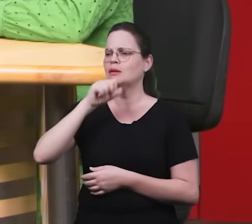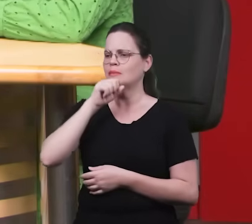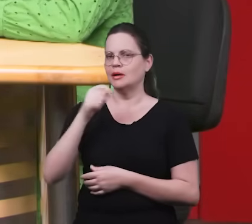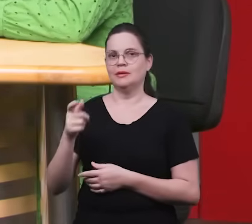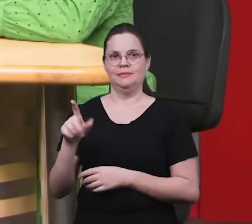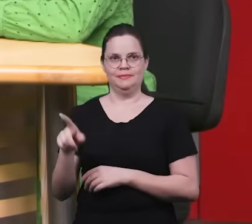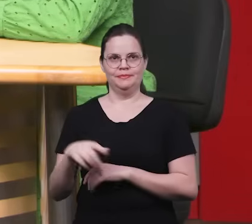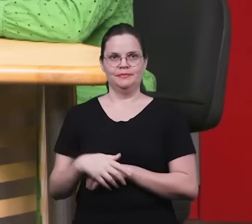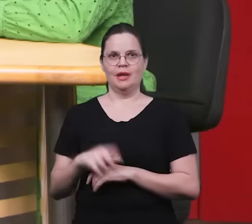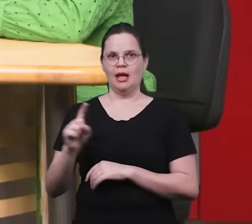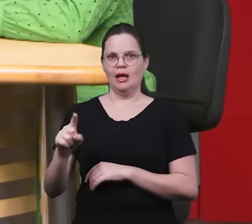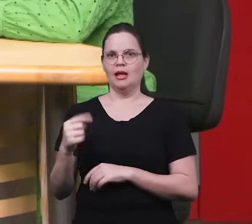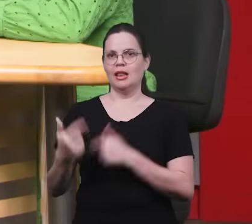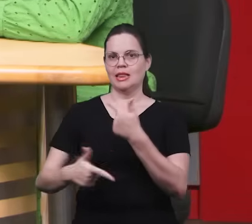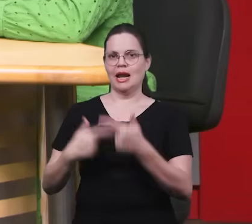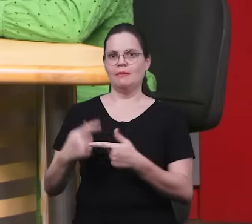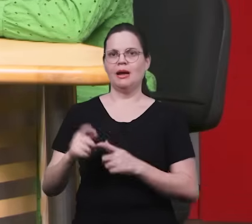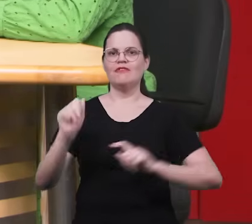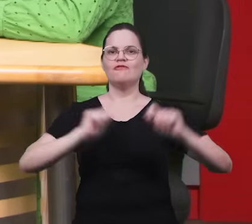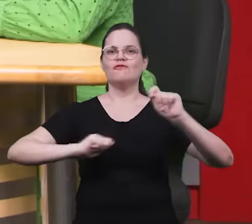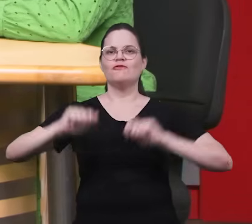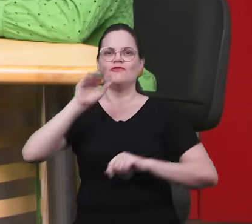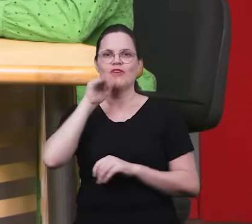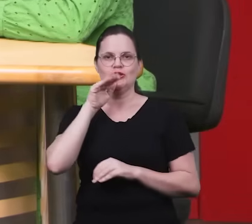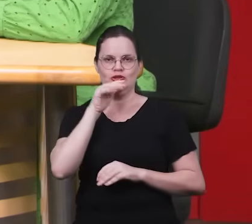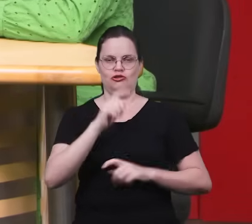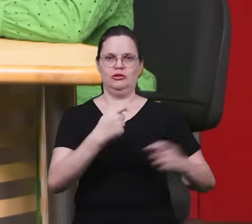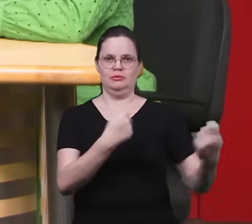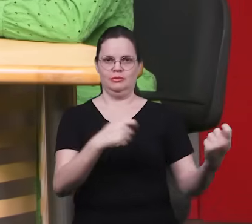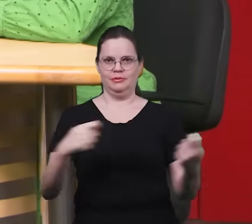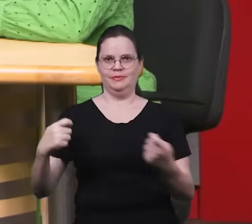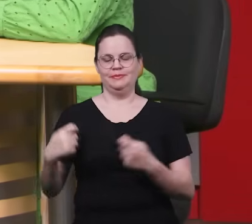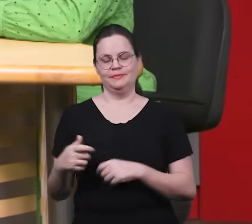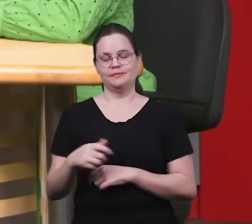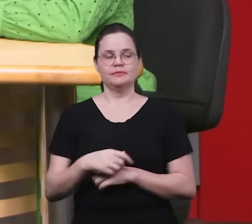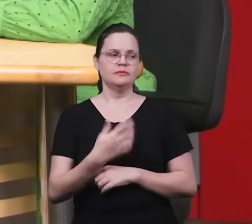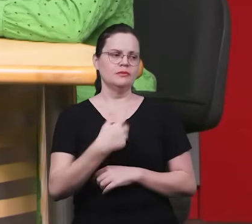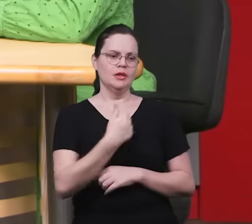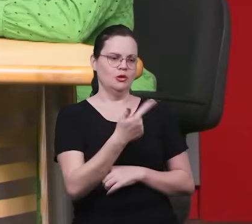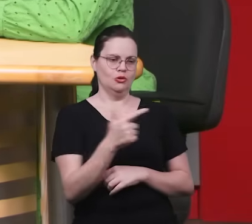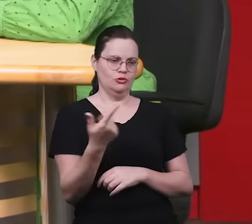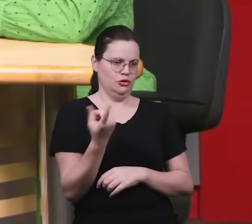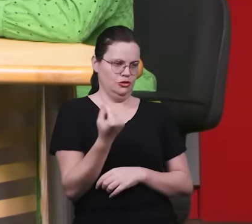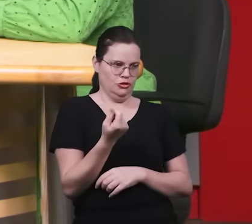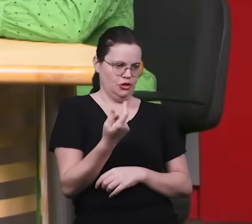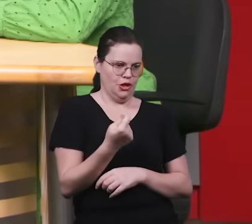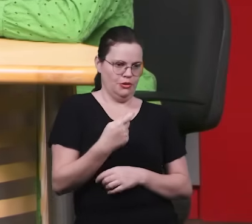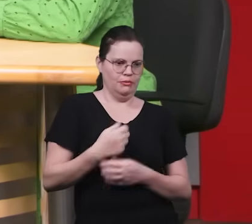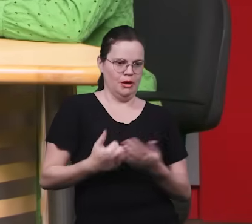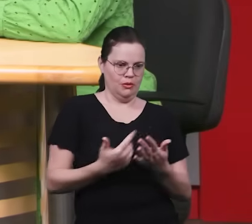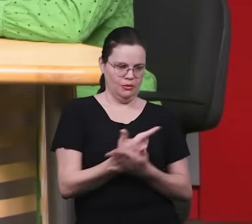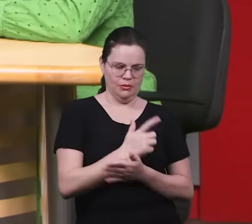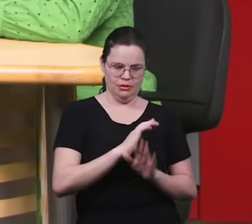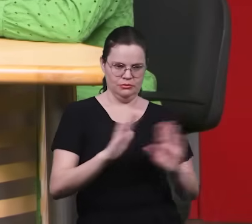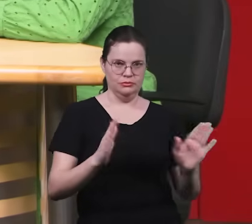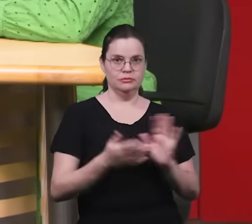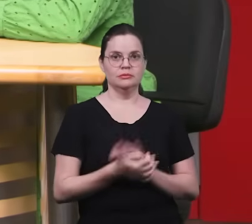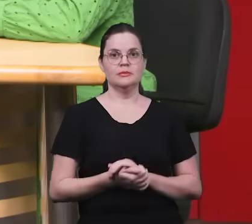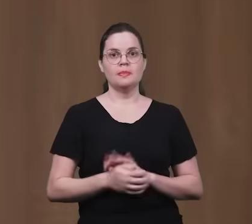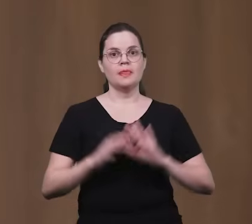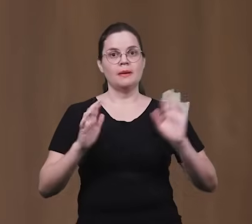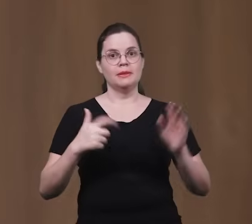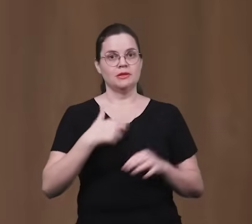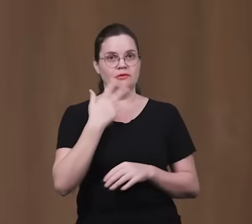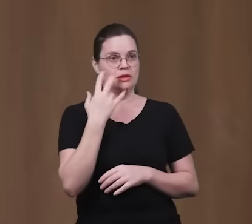mãe falando, que ela trabalha com faxina, né? Ela falou assim, olha, Carla, eu não tinha dinheiro para comprar essa bicicleta, mas eu falei, meu filho, se